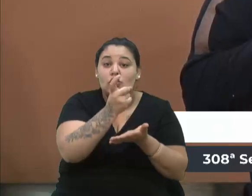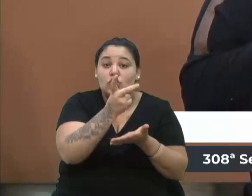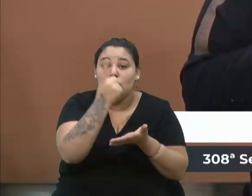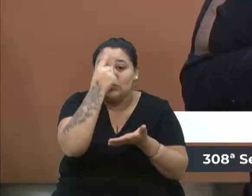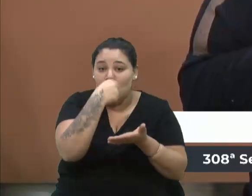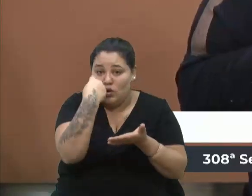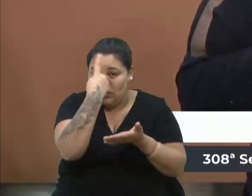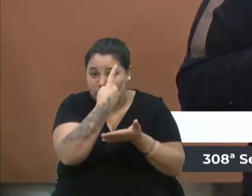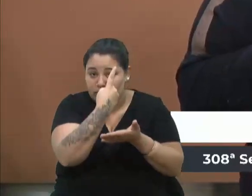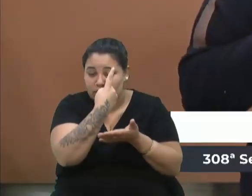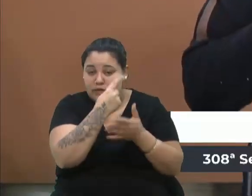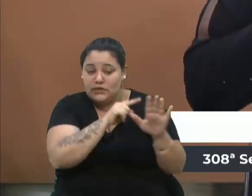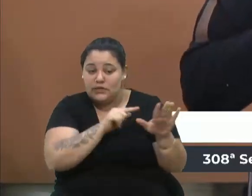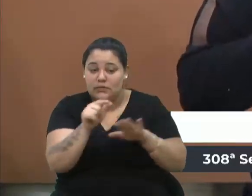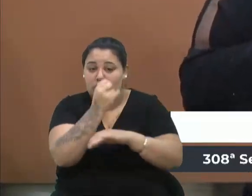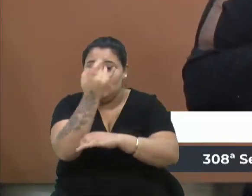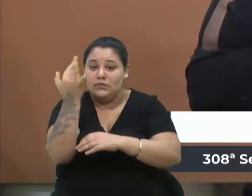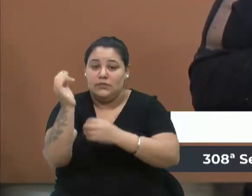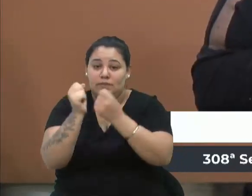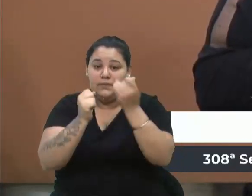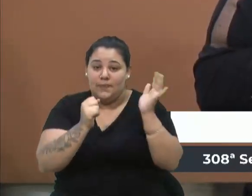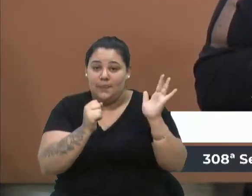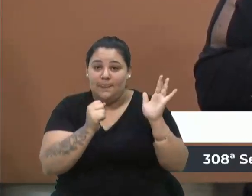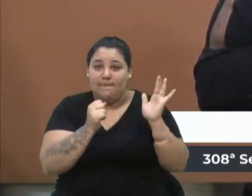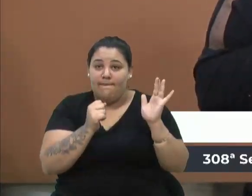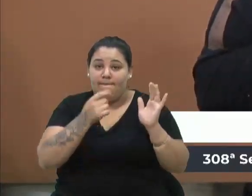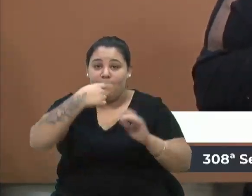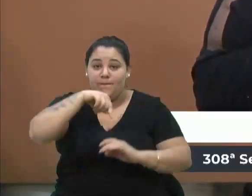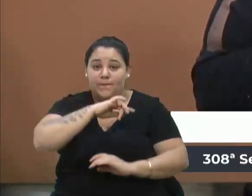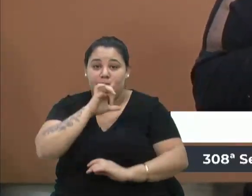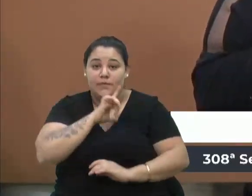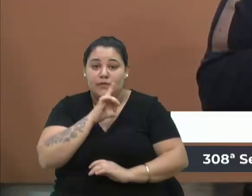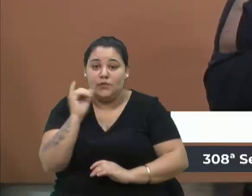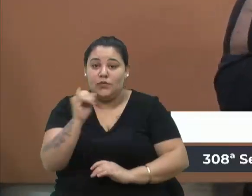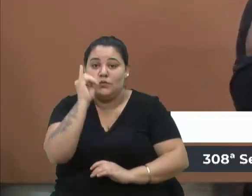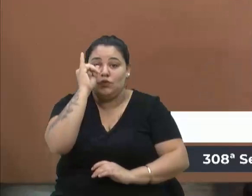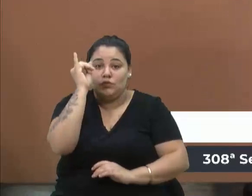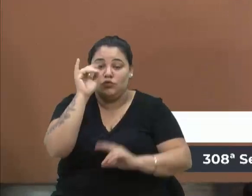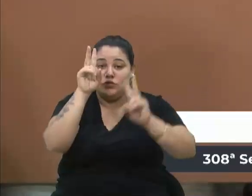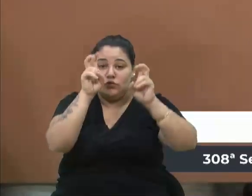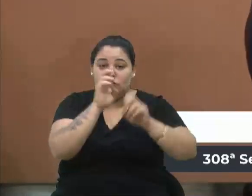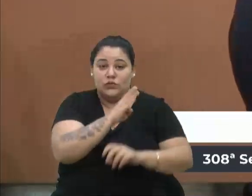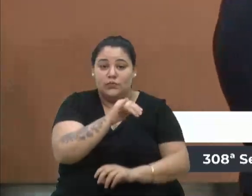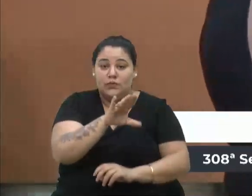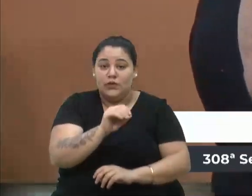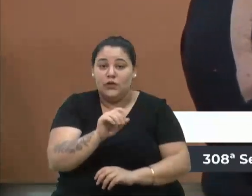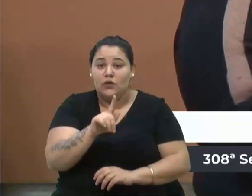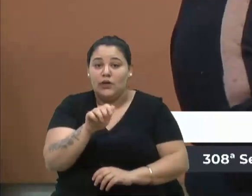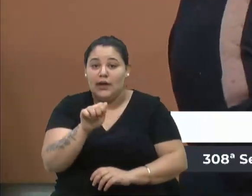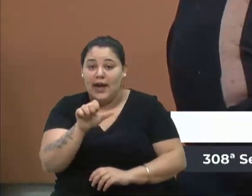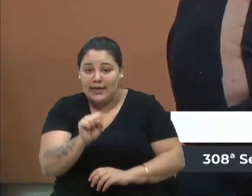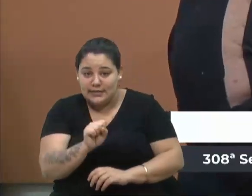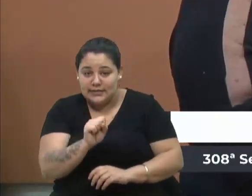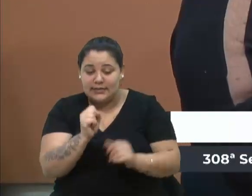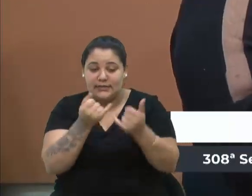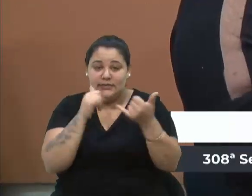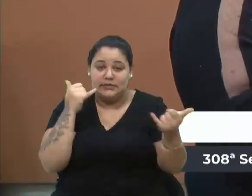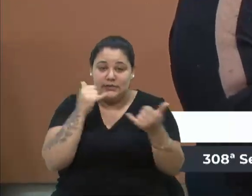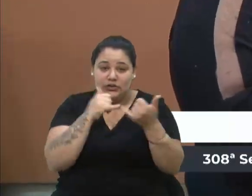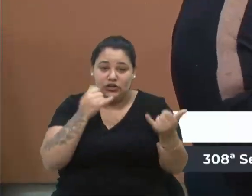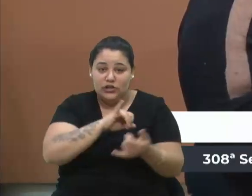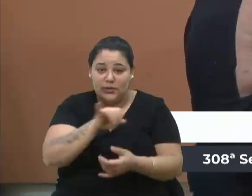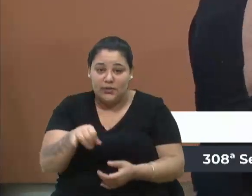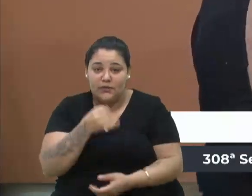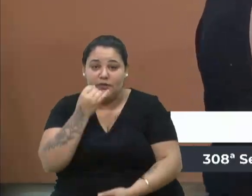do meio ambiente nós teremos O importante assunto biogás que é fonte de energia a ser aproveitada uma